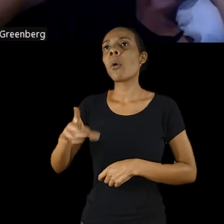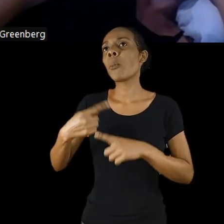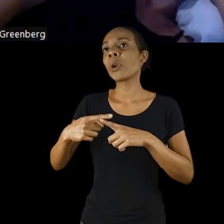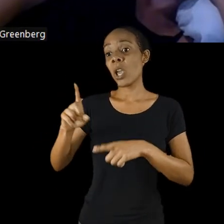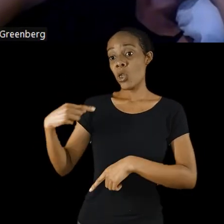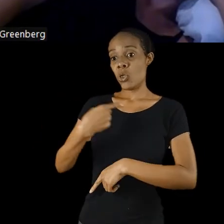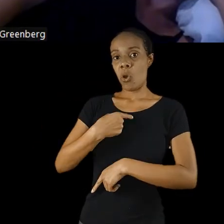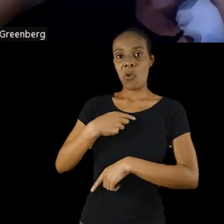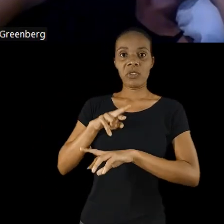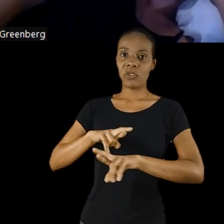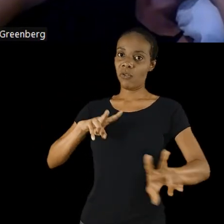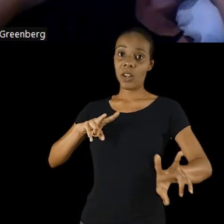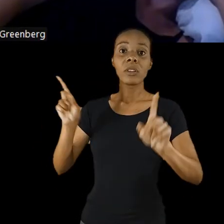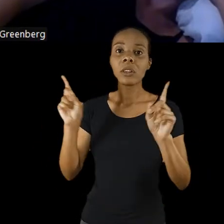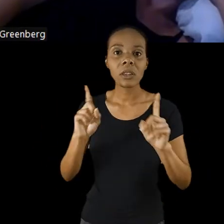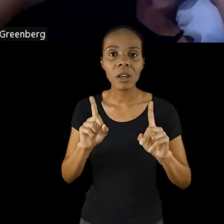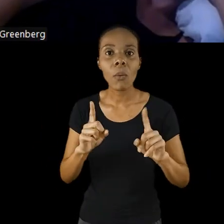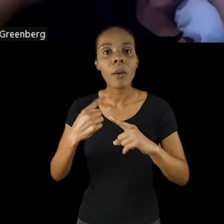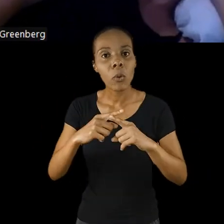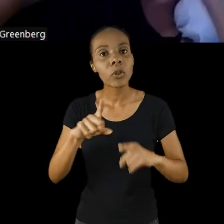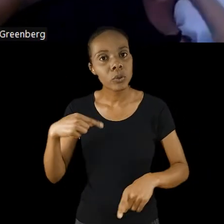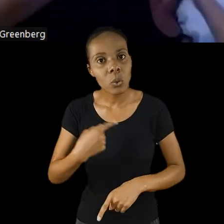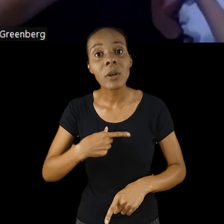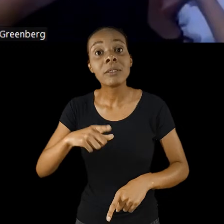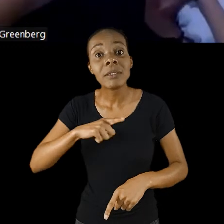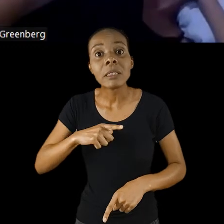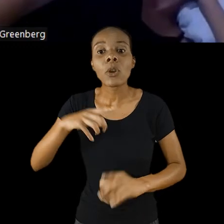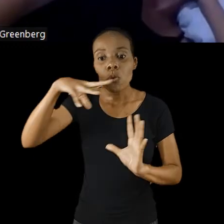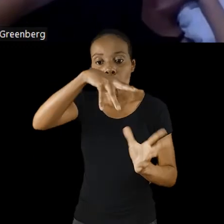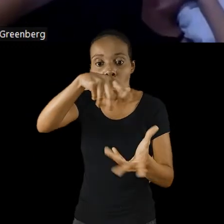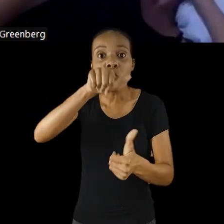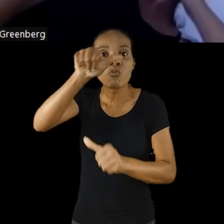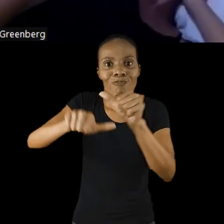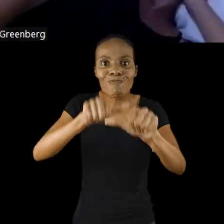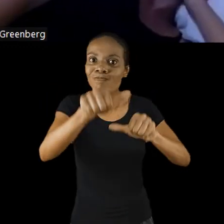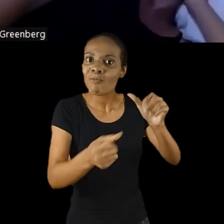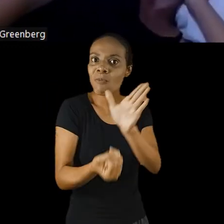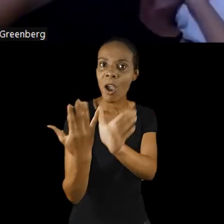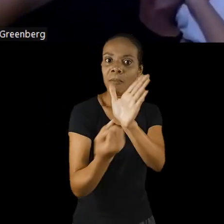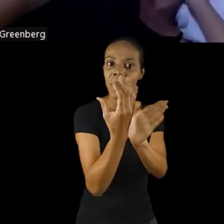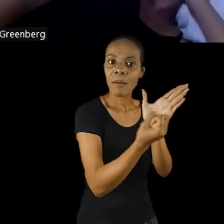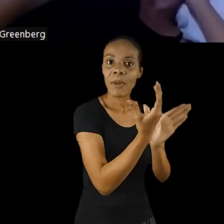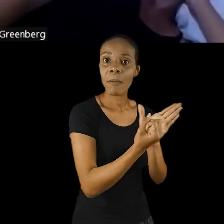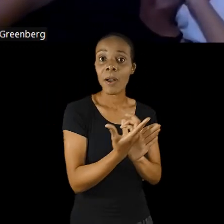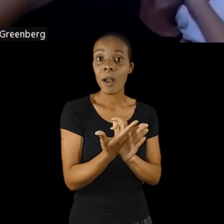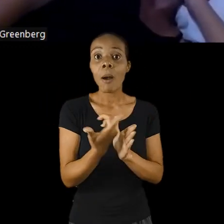diferente, é porque a gente tem o que fazer nesse mundo. Essa outra galera só está sobrevivendo da mesma